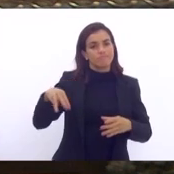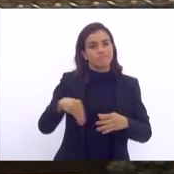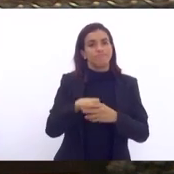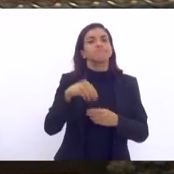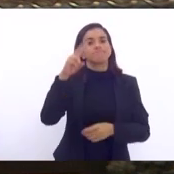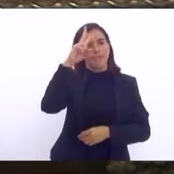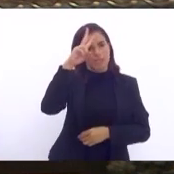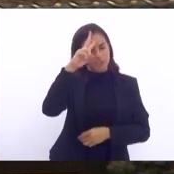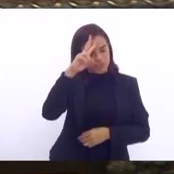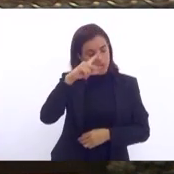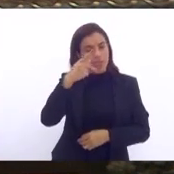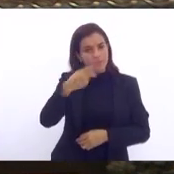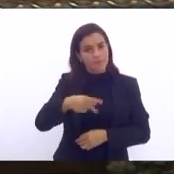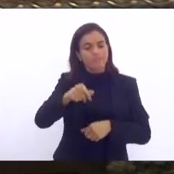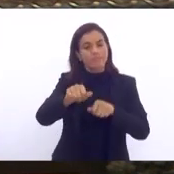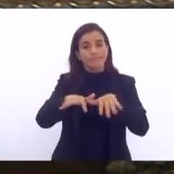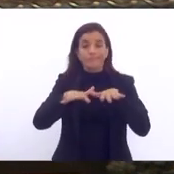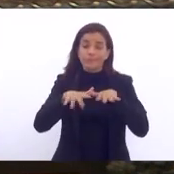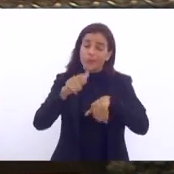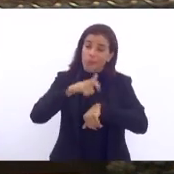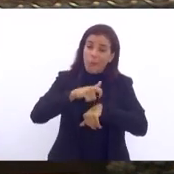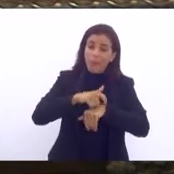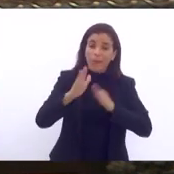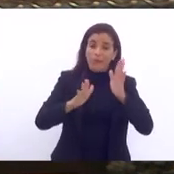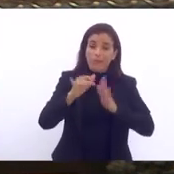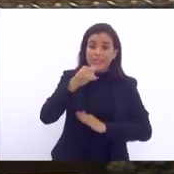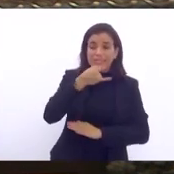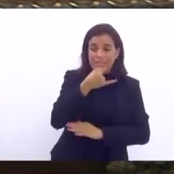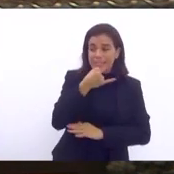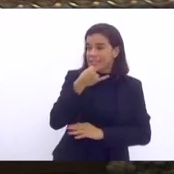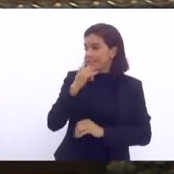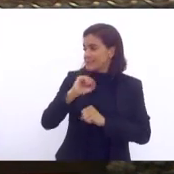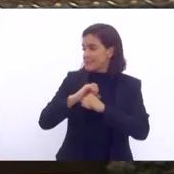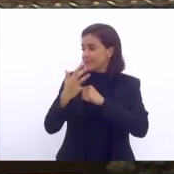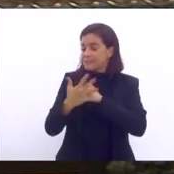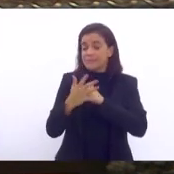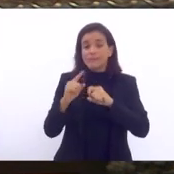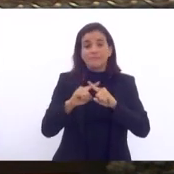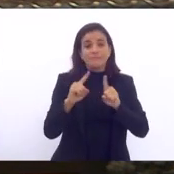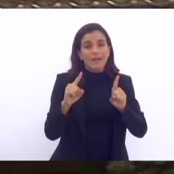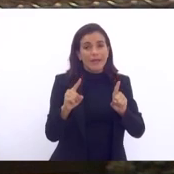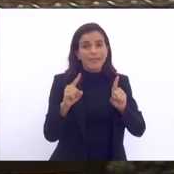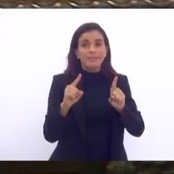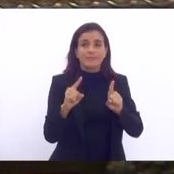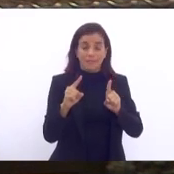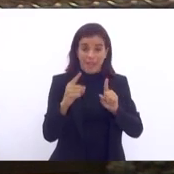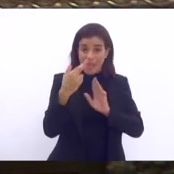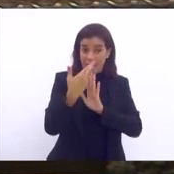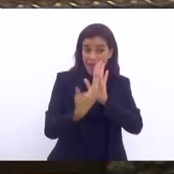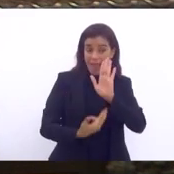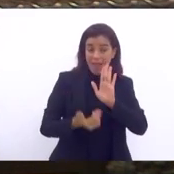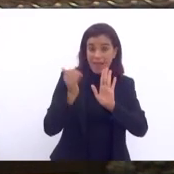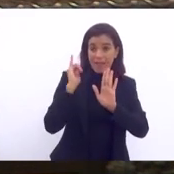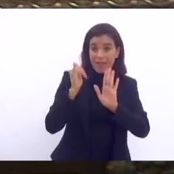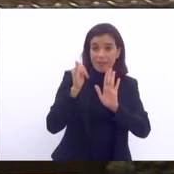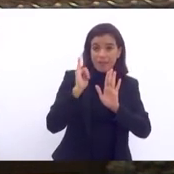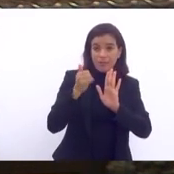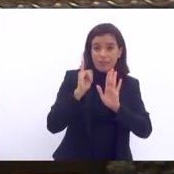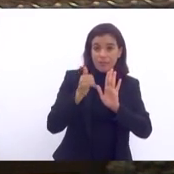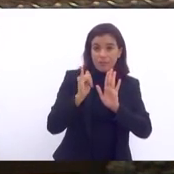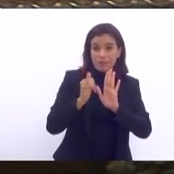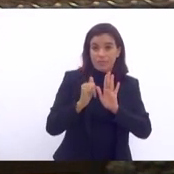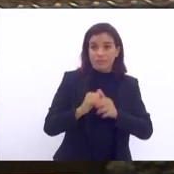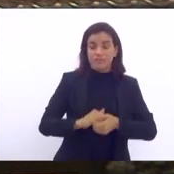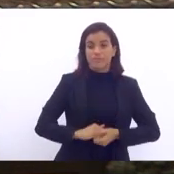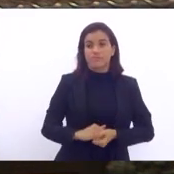triste, pandêmico, assim como Vossa Excelência relatou daqui o processo de impeachment. Então, assim como